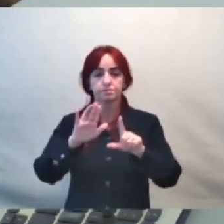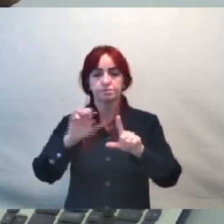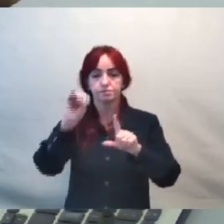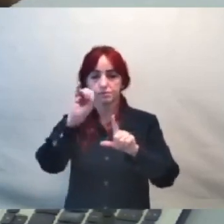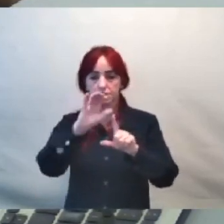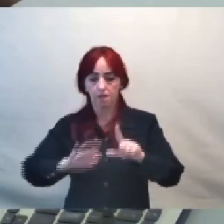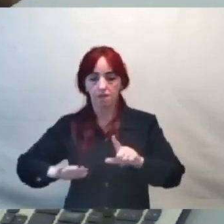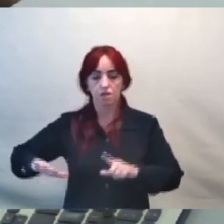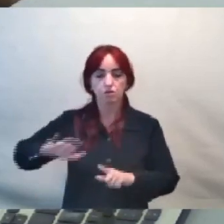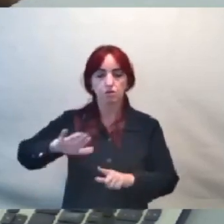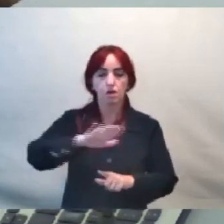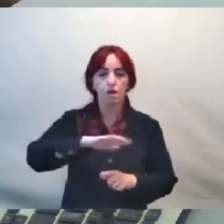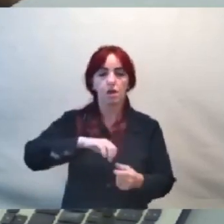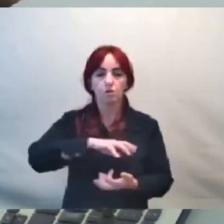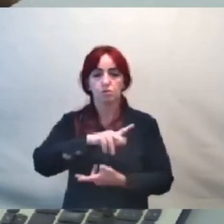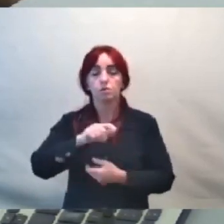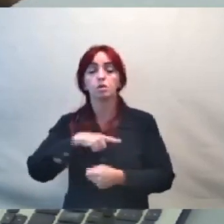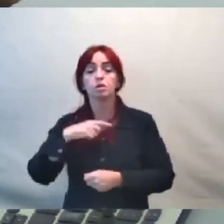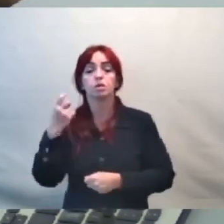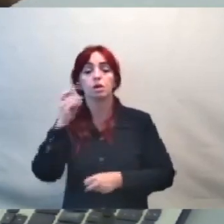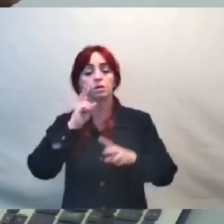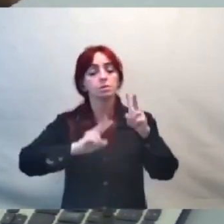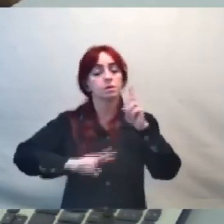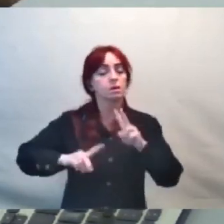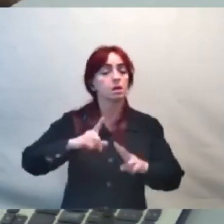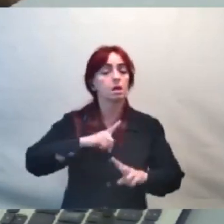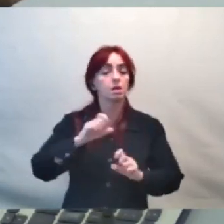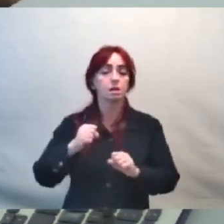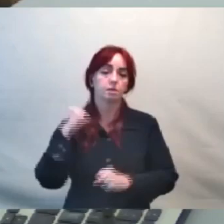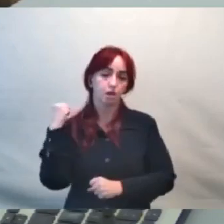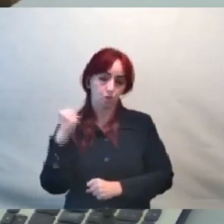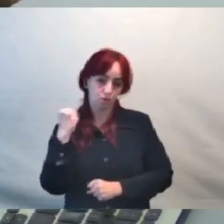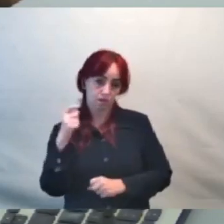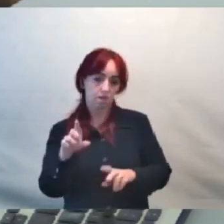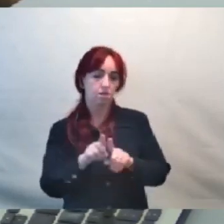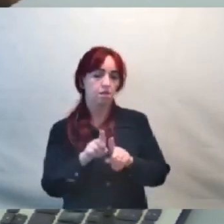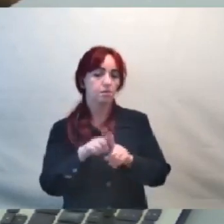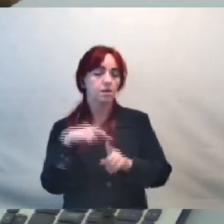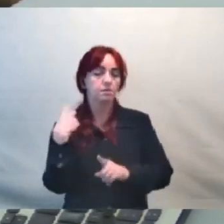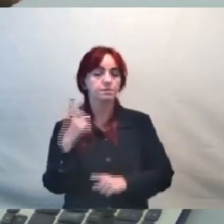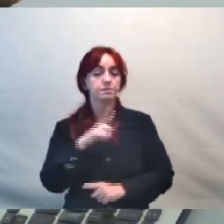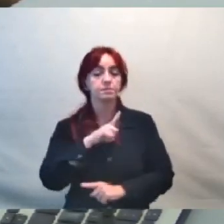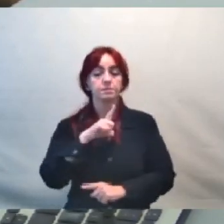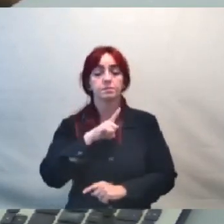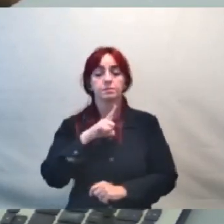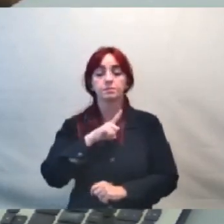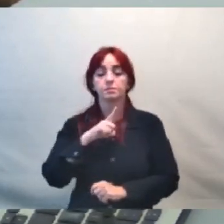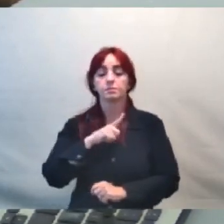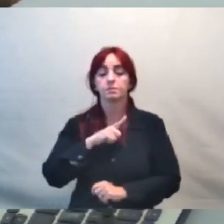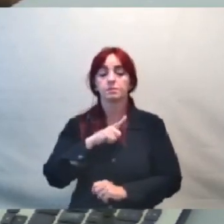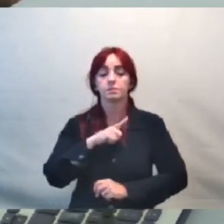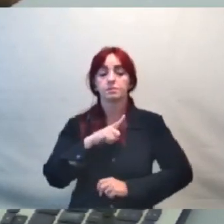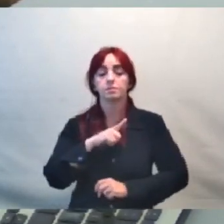do Observatório estamos mesmo na torcida para que a gente tenha um outro